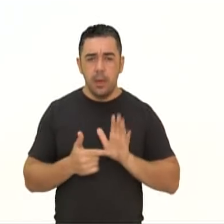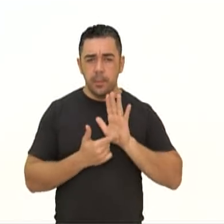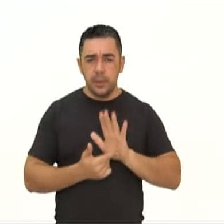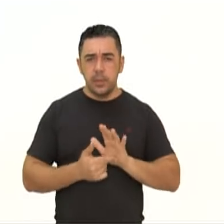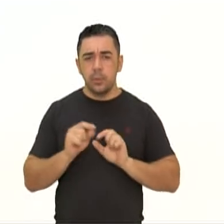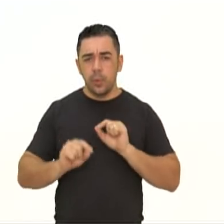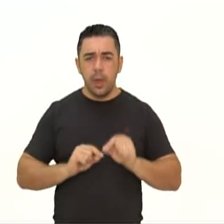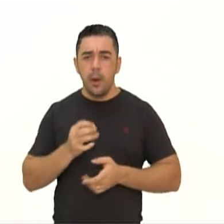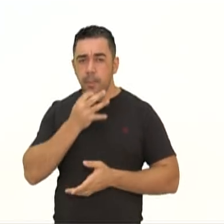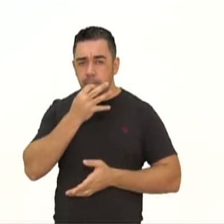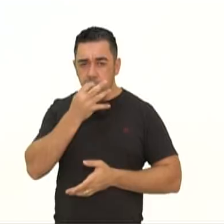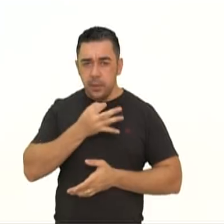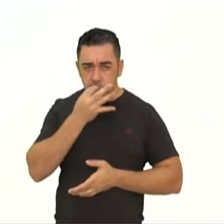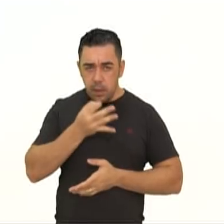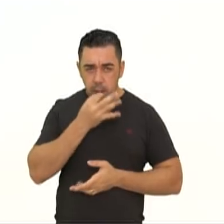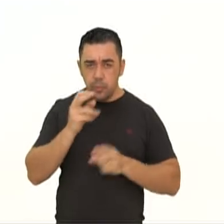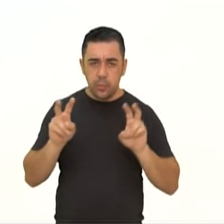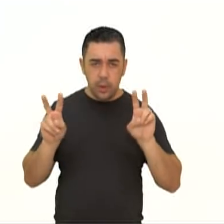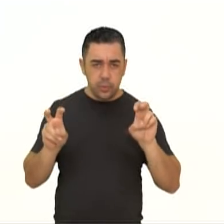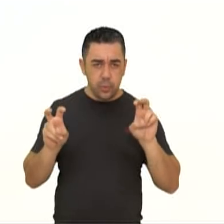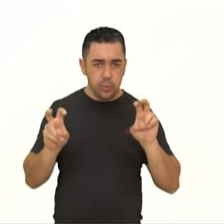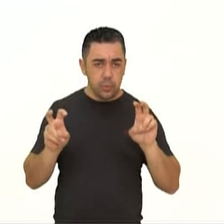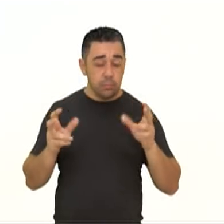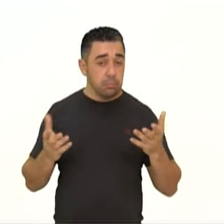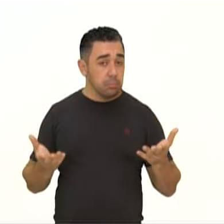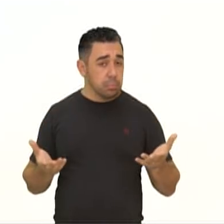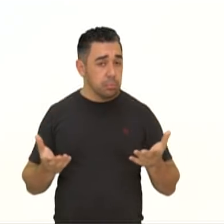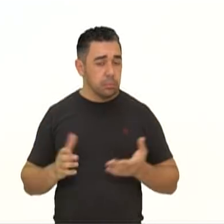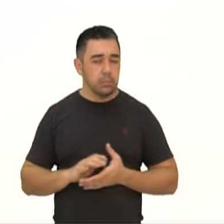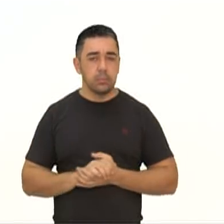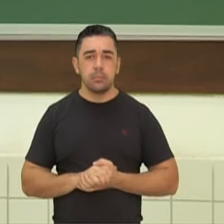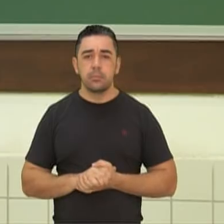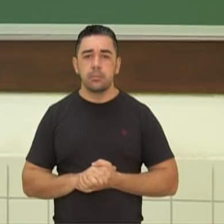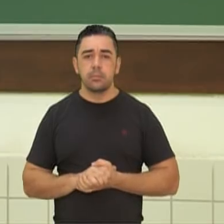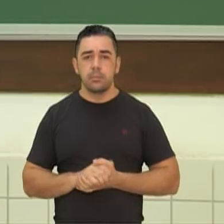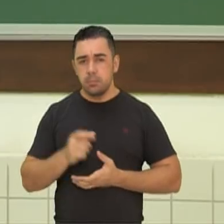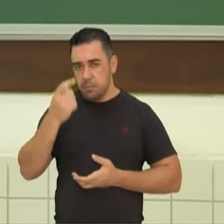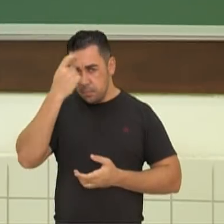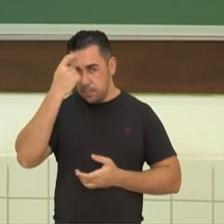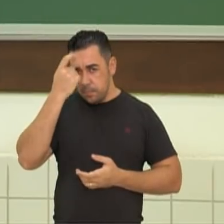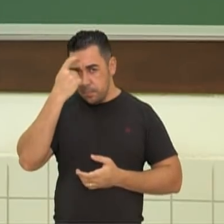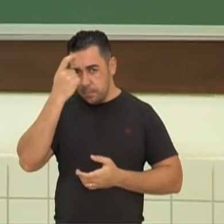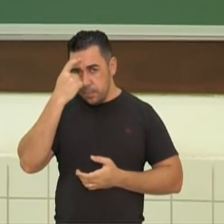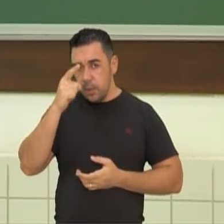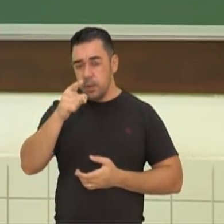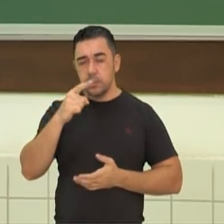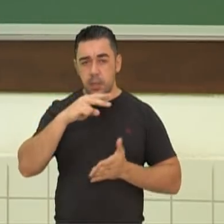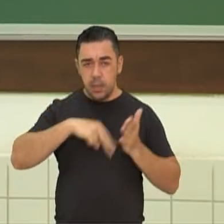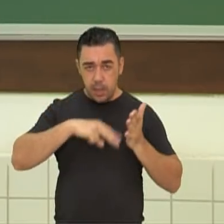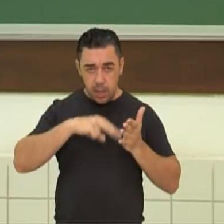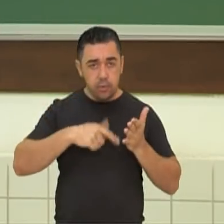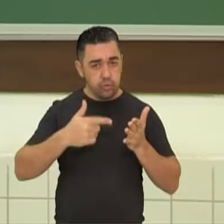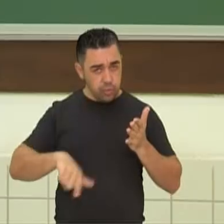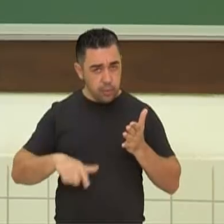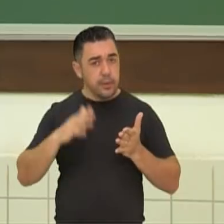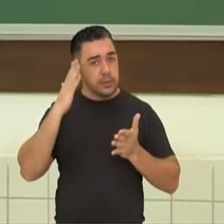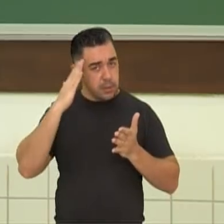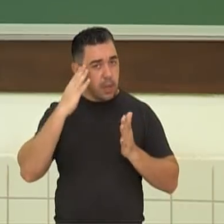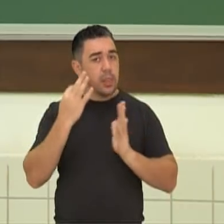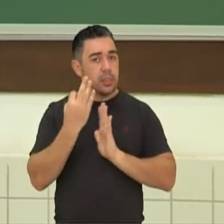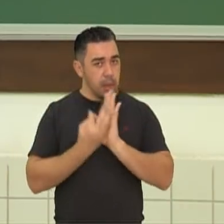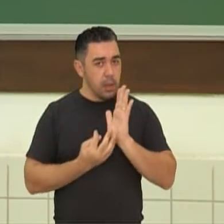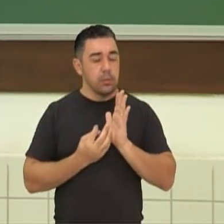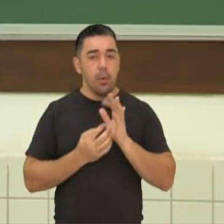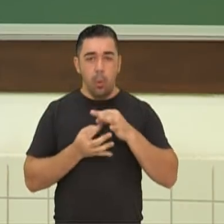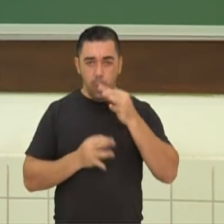apresenta um ponto de vista acerca de um assunto polêmico. Pensem um pouquinho, releiam. Eu sei que é um texto grande,